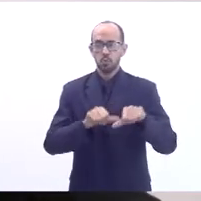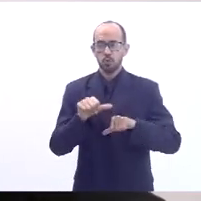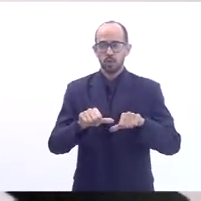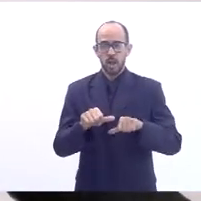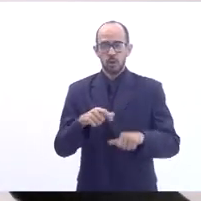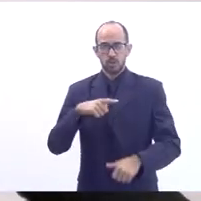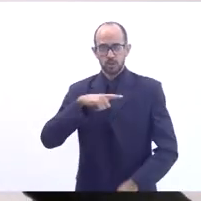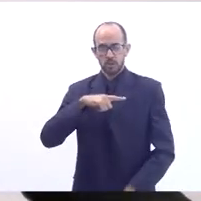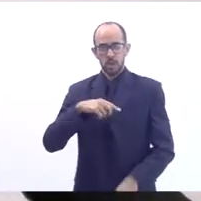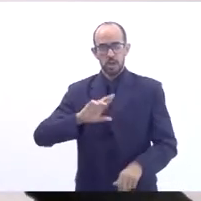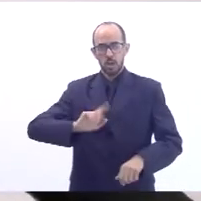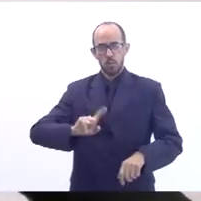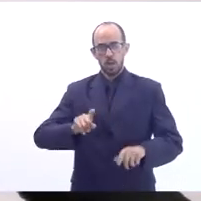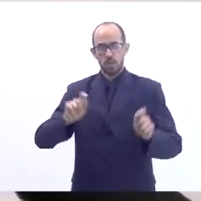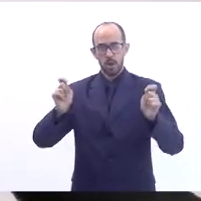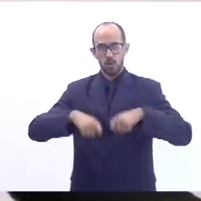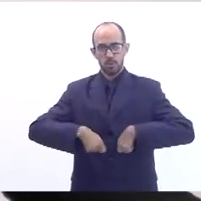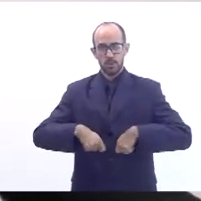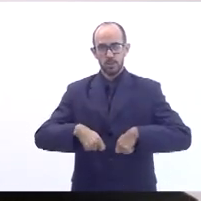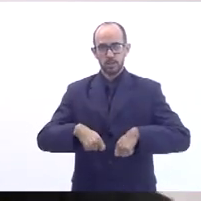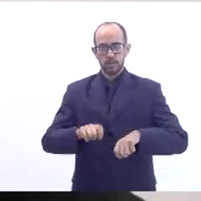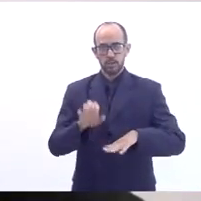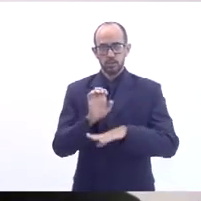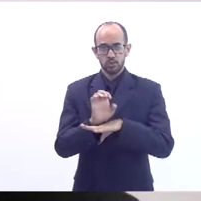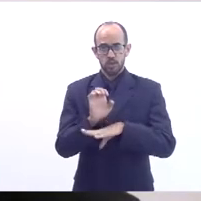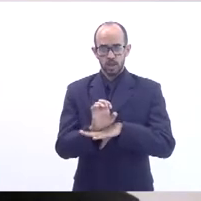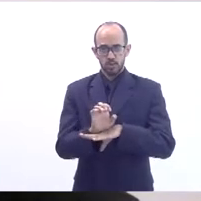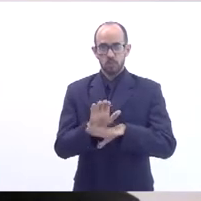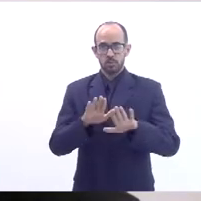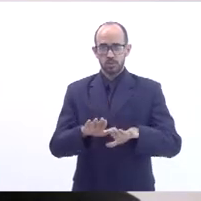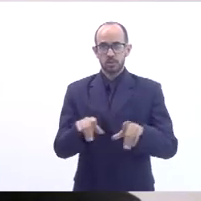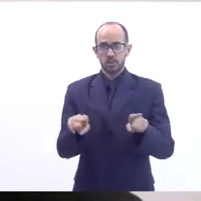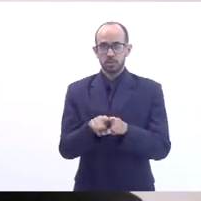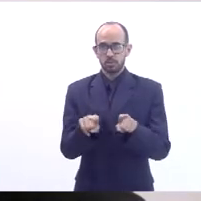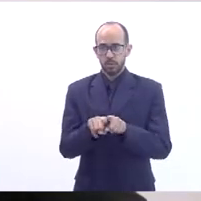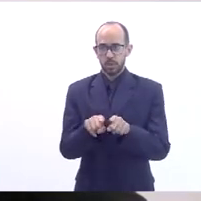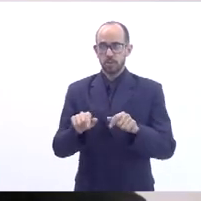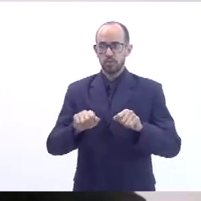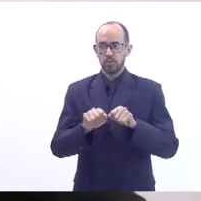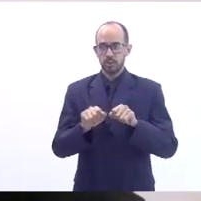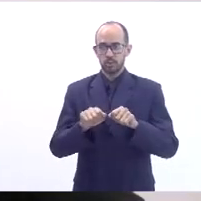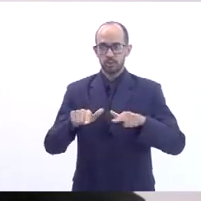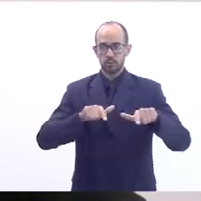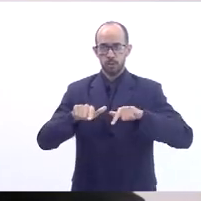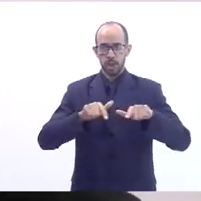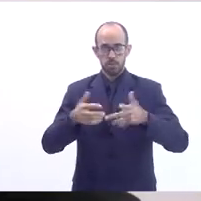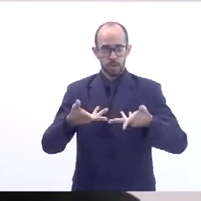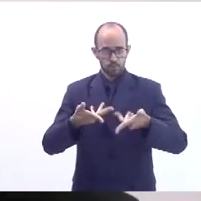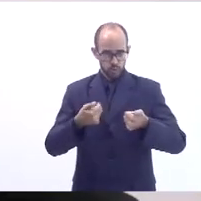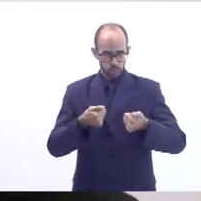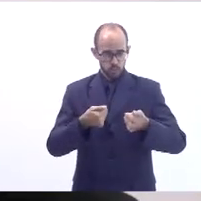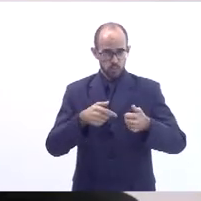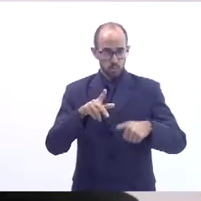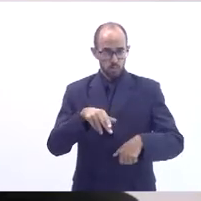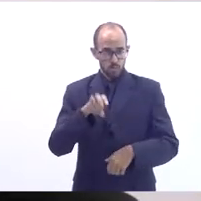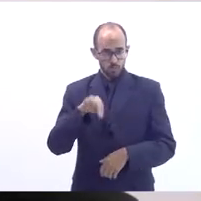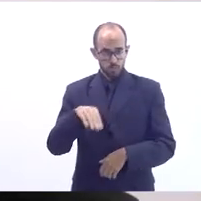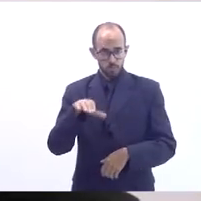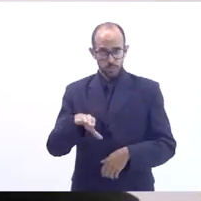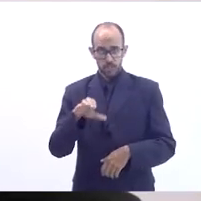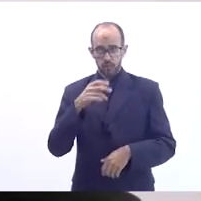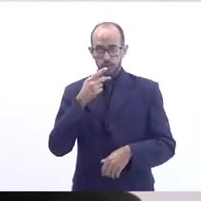não é uma competência Estadual muito embora eles têm feito um trabalho maravilhoso por o homem que falou